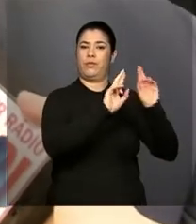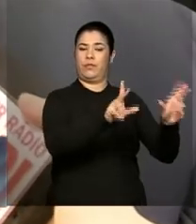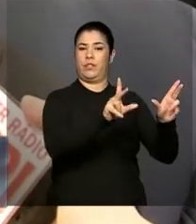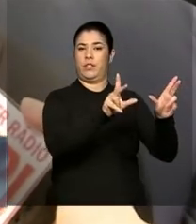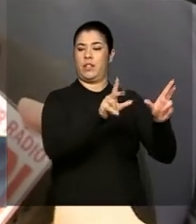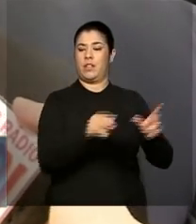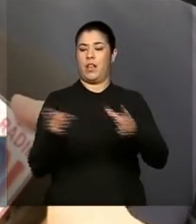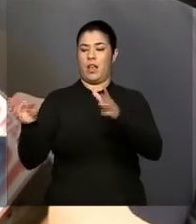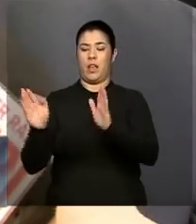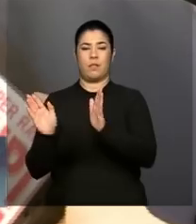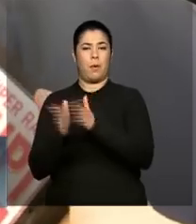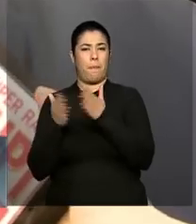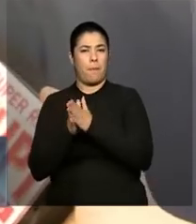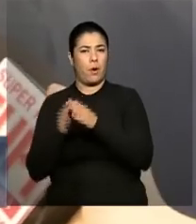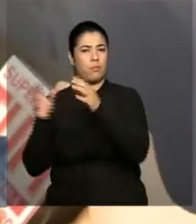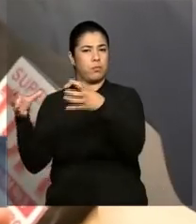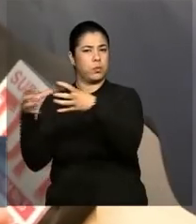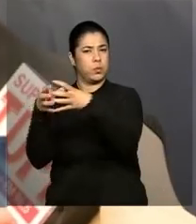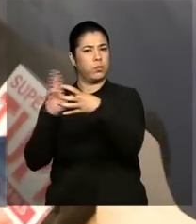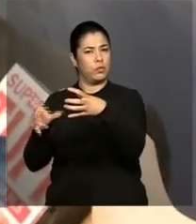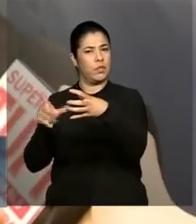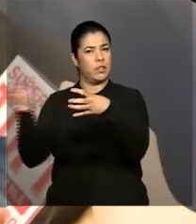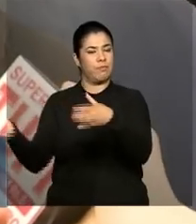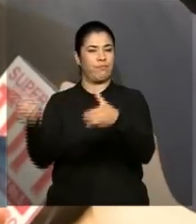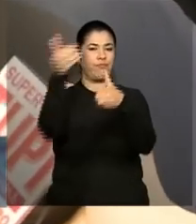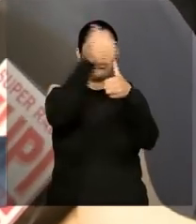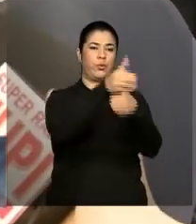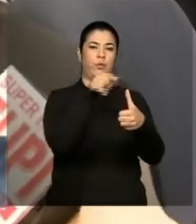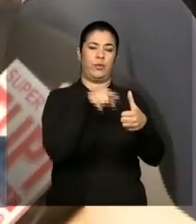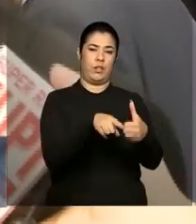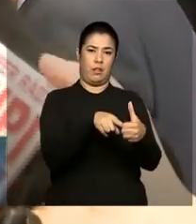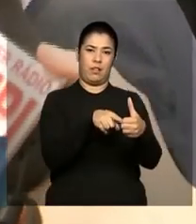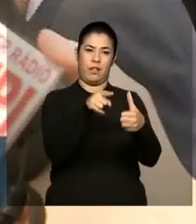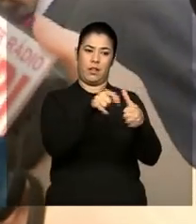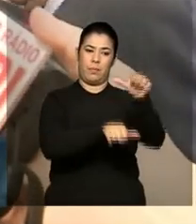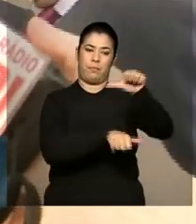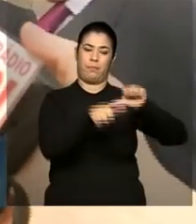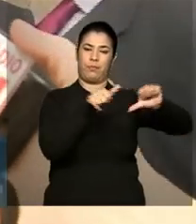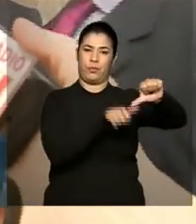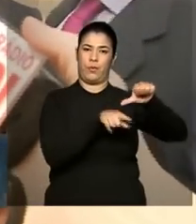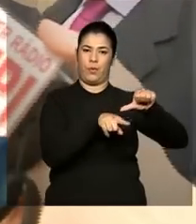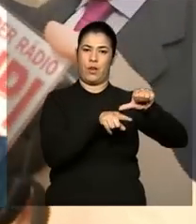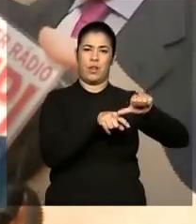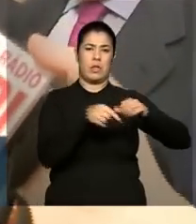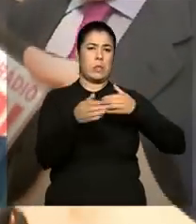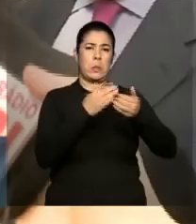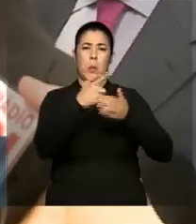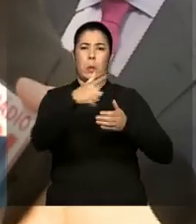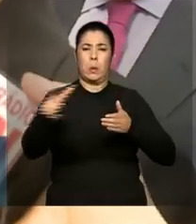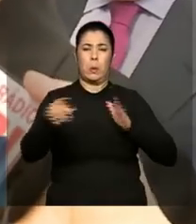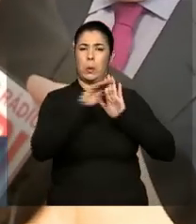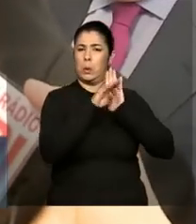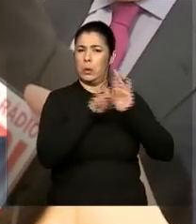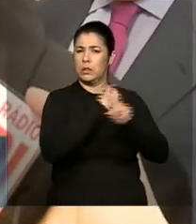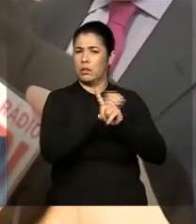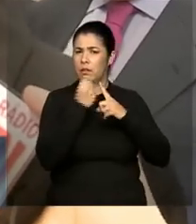pessoas entraram. Essas saíram. Qualquer programa social que não seja